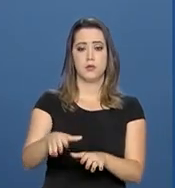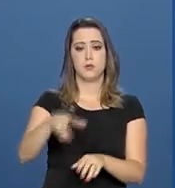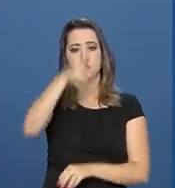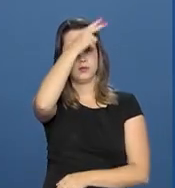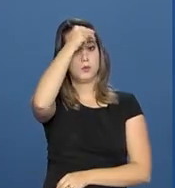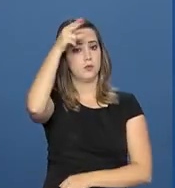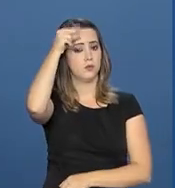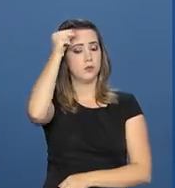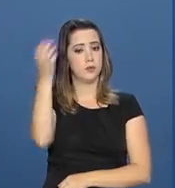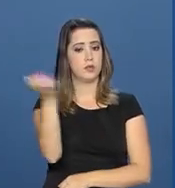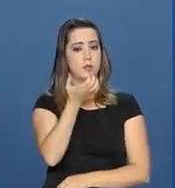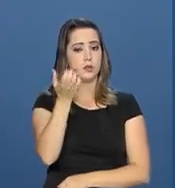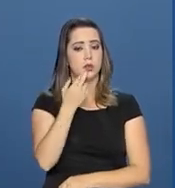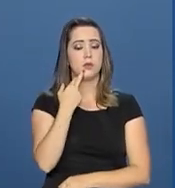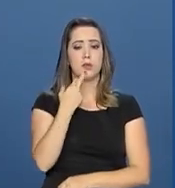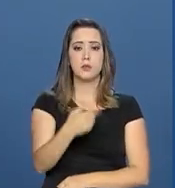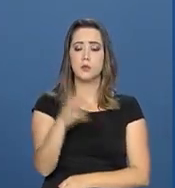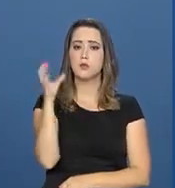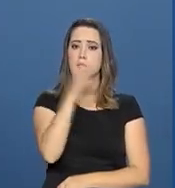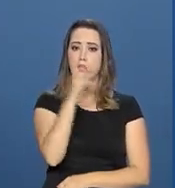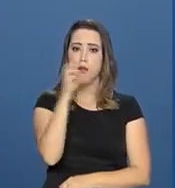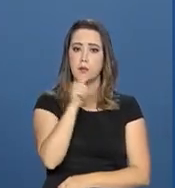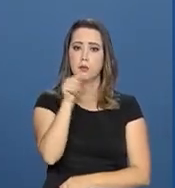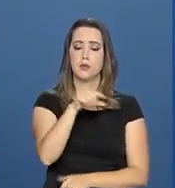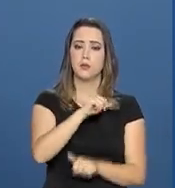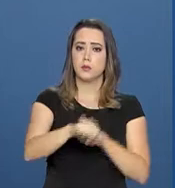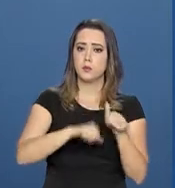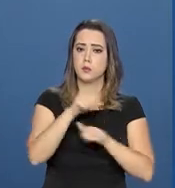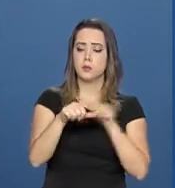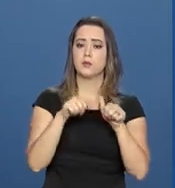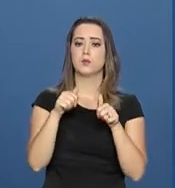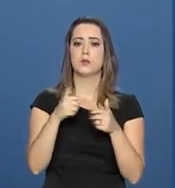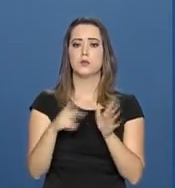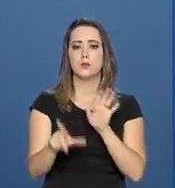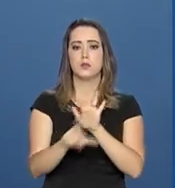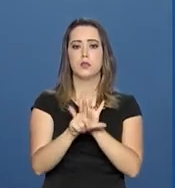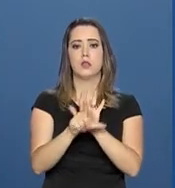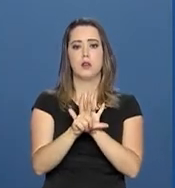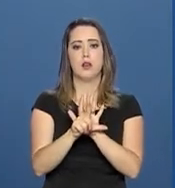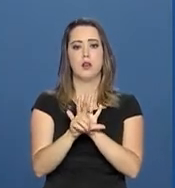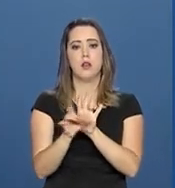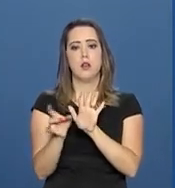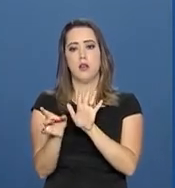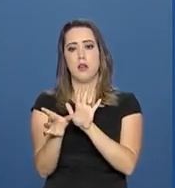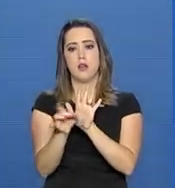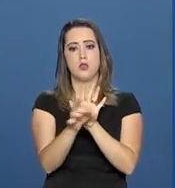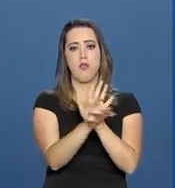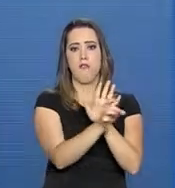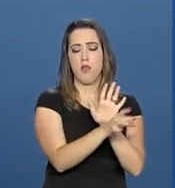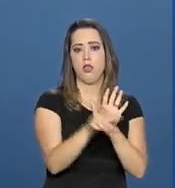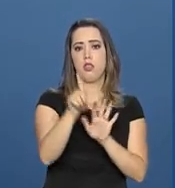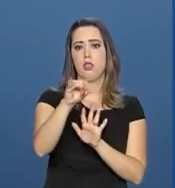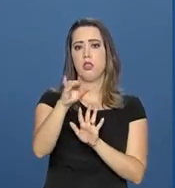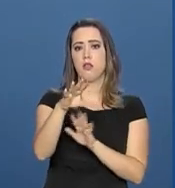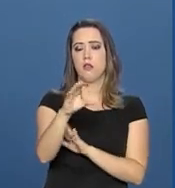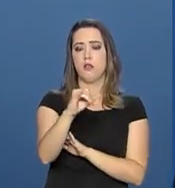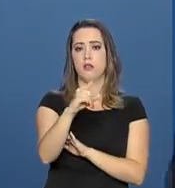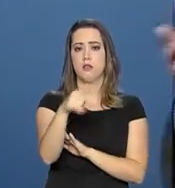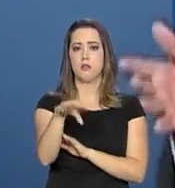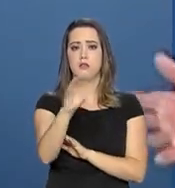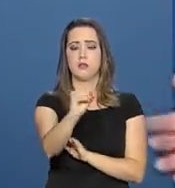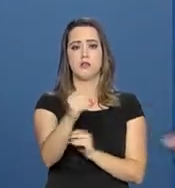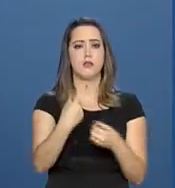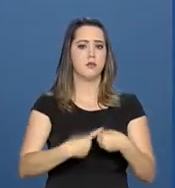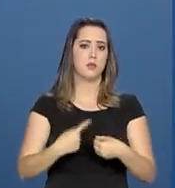Prefeitos, eu quero dar uma rápida solução para a questão da modificação da lei de licitações, tanto para, convenhamos, para os municípios,